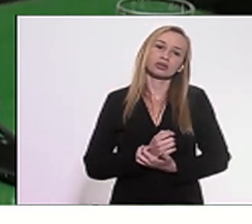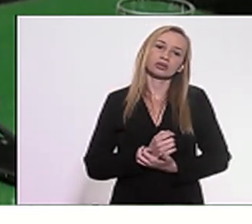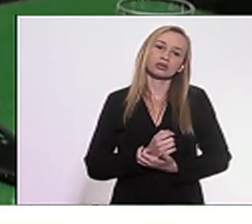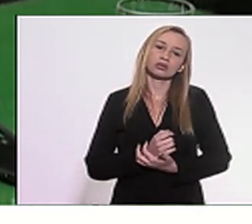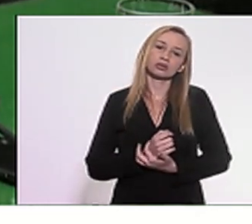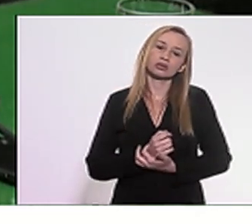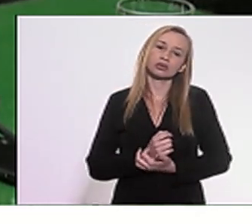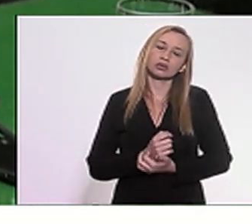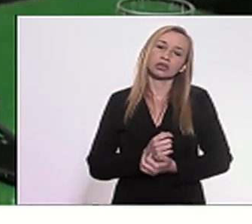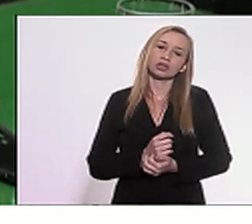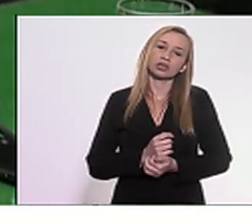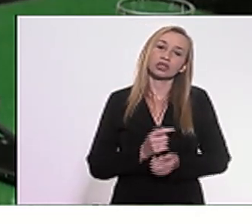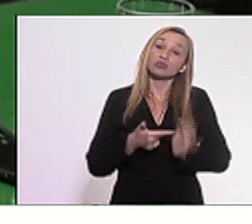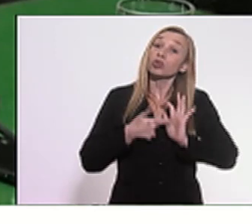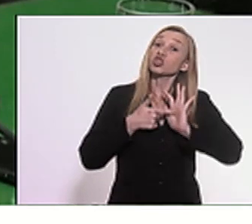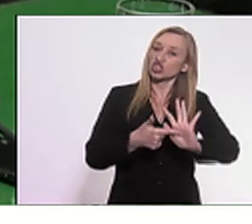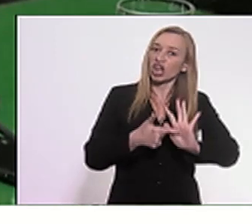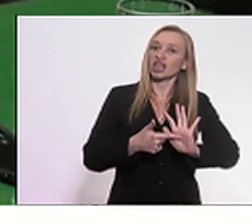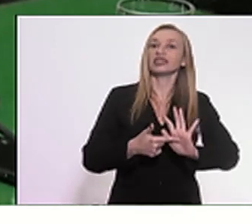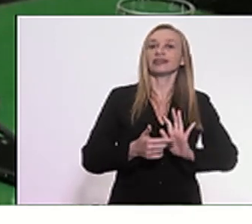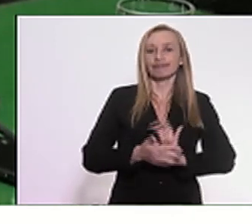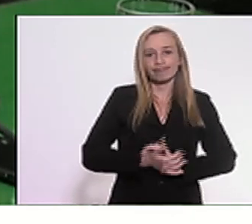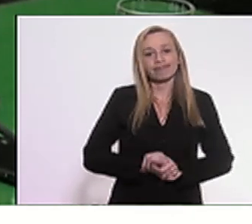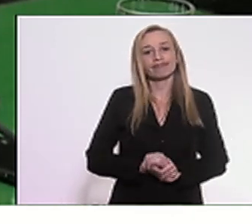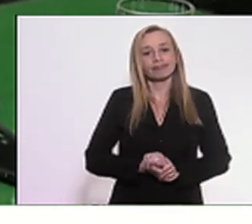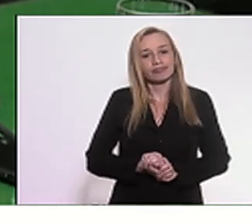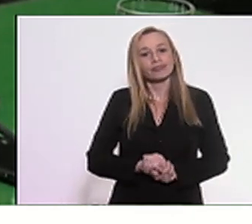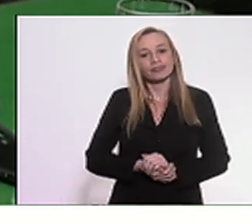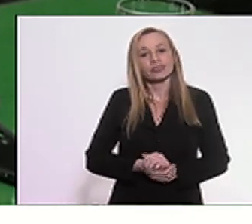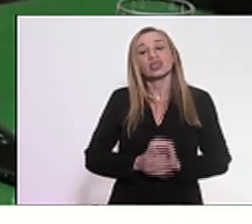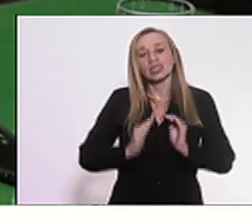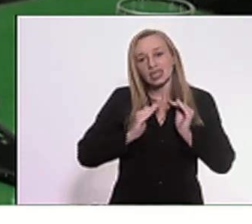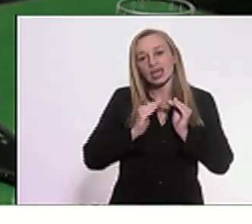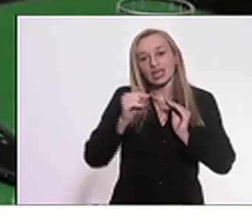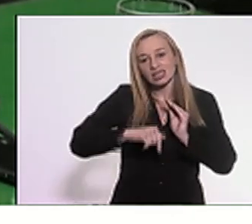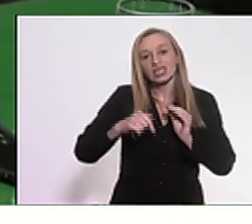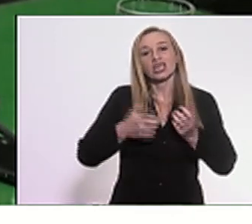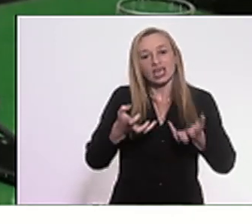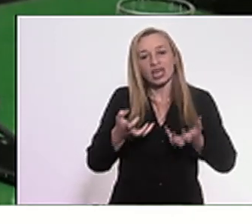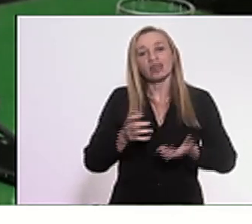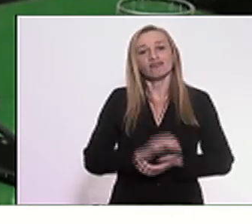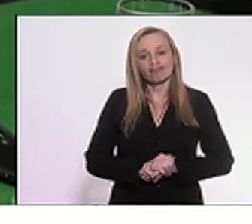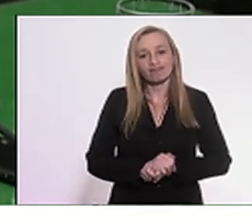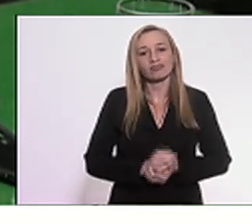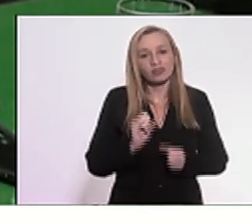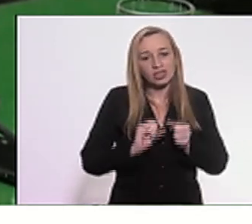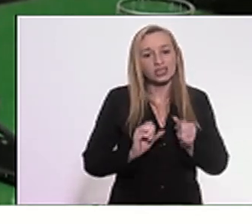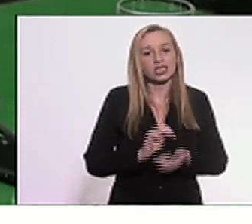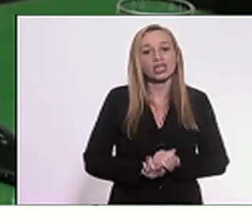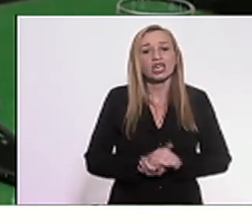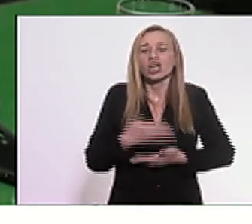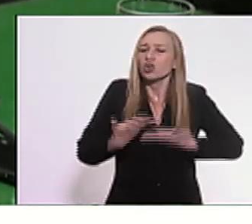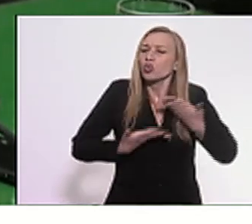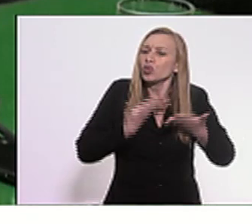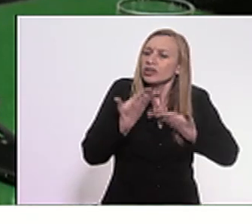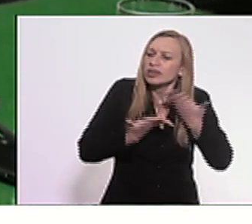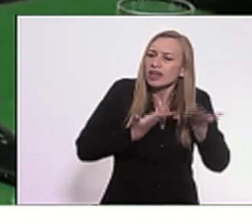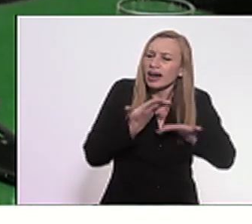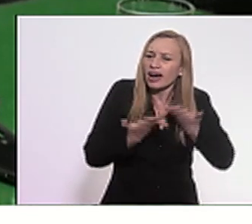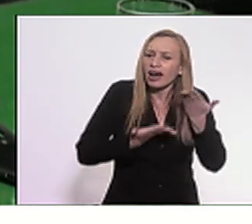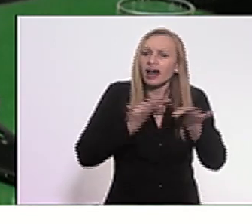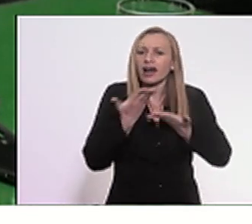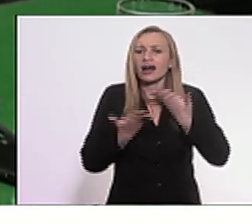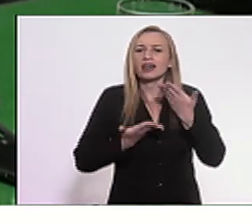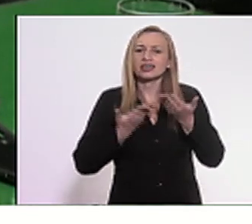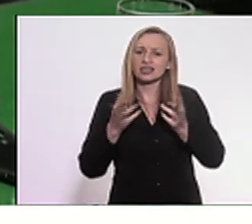fora, né? Ela seja posta para fora, e essa casa aqui, ela quer fazer justamente isso. Né, cuidar